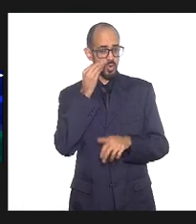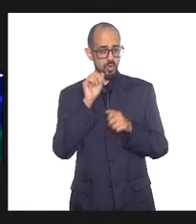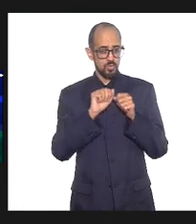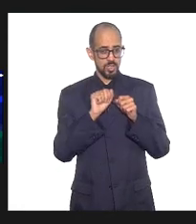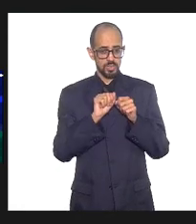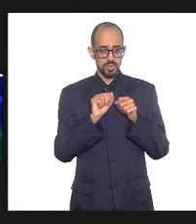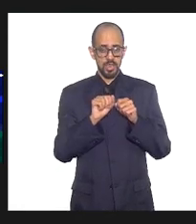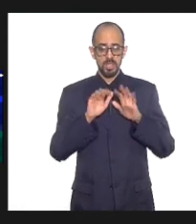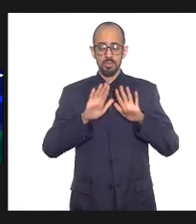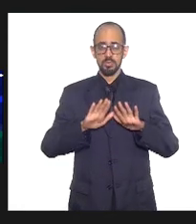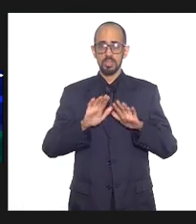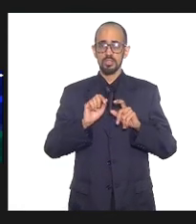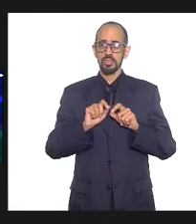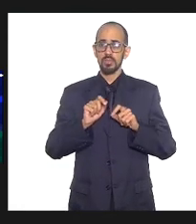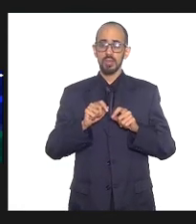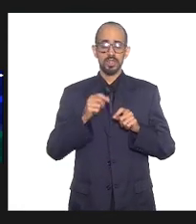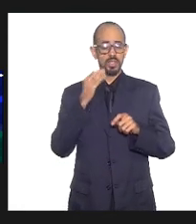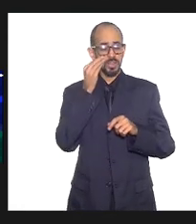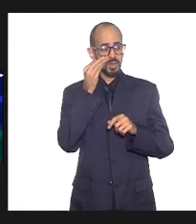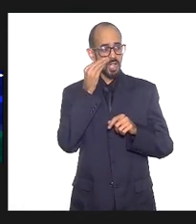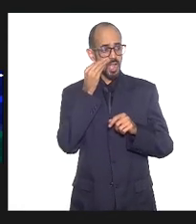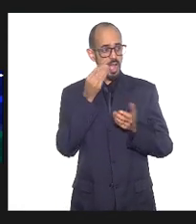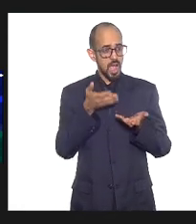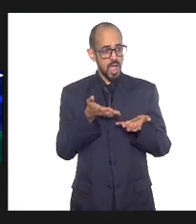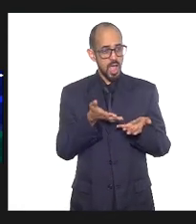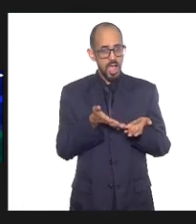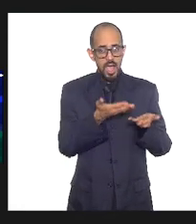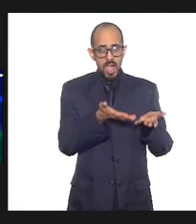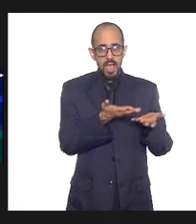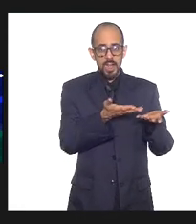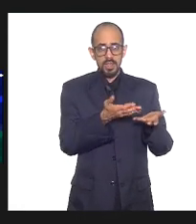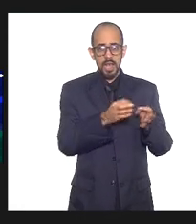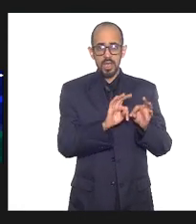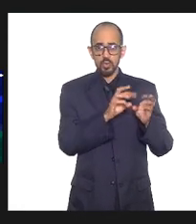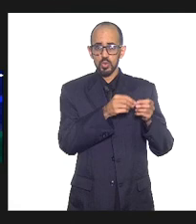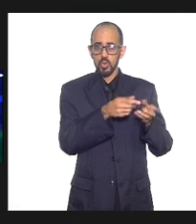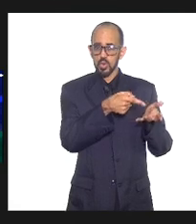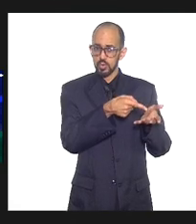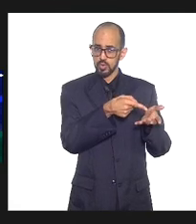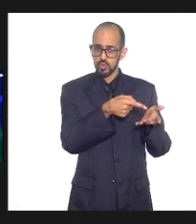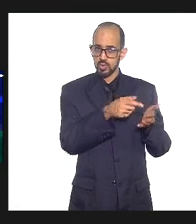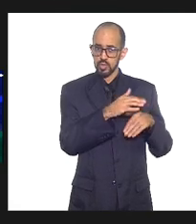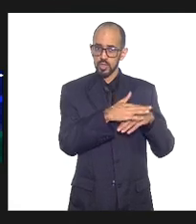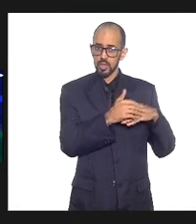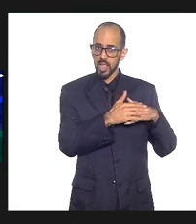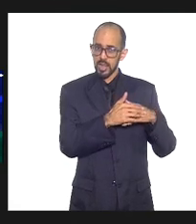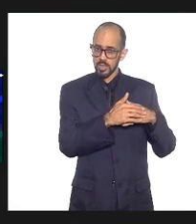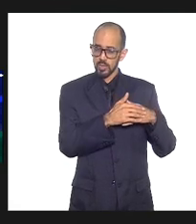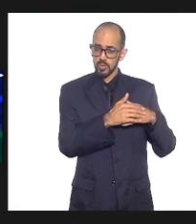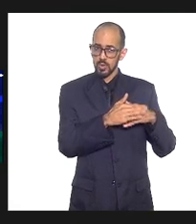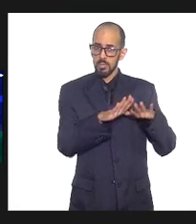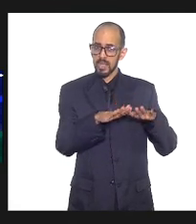projeto, tentando agradar a todos, eu não posso aceitar porque ele parte de premissas que, ao meu ver, não